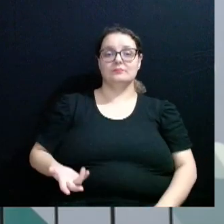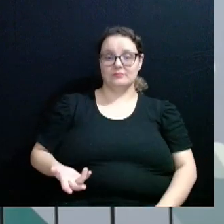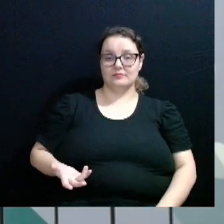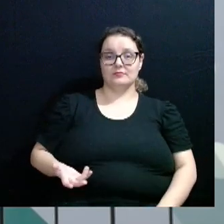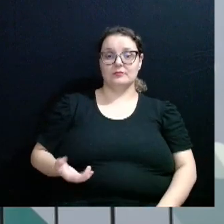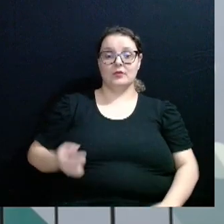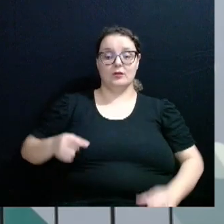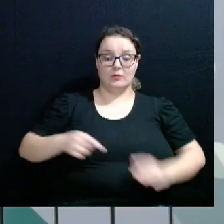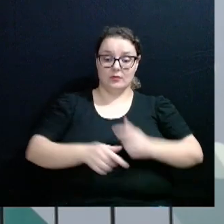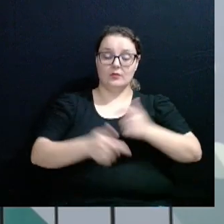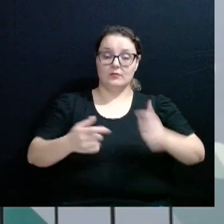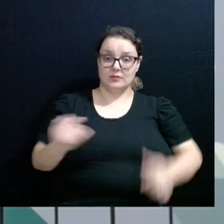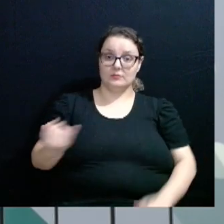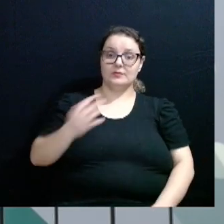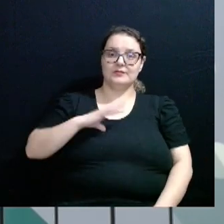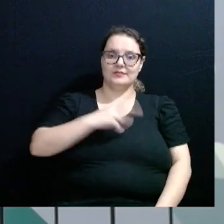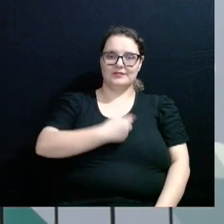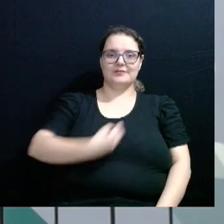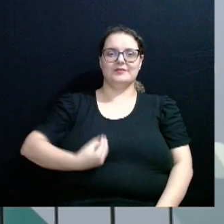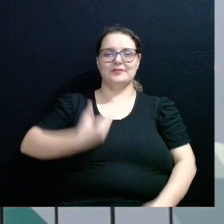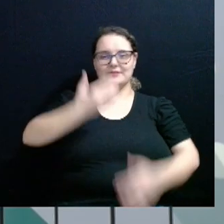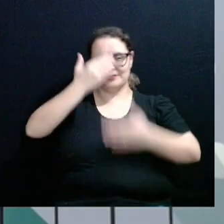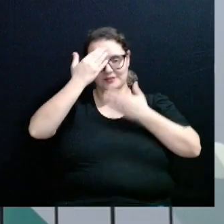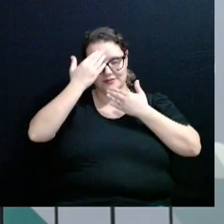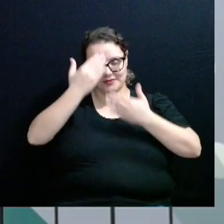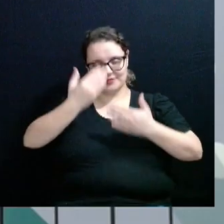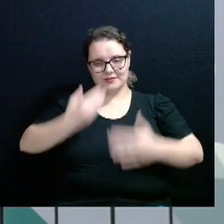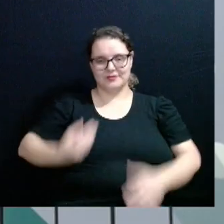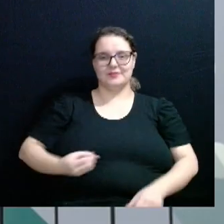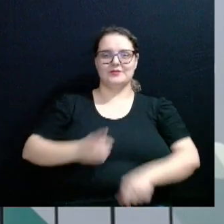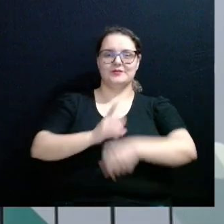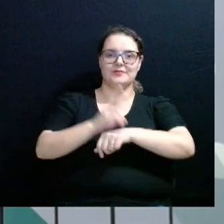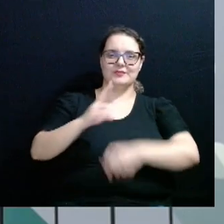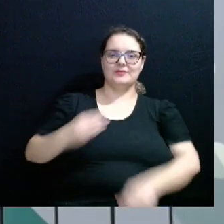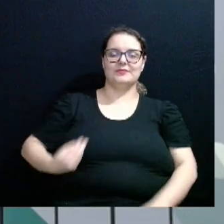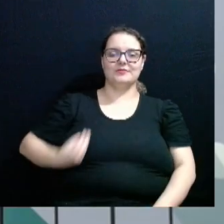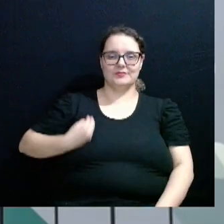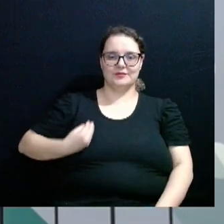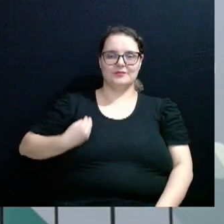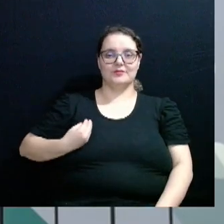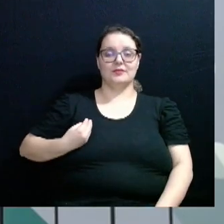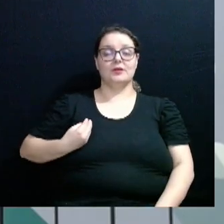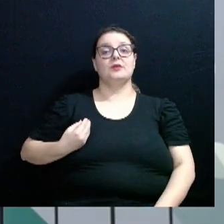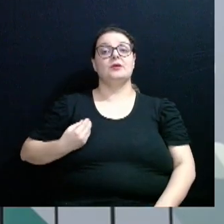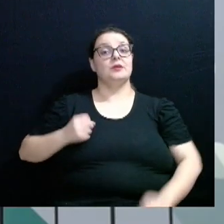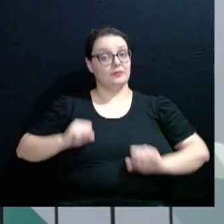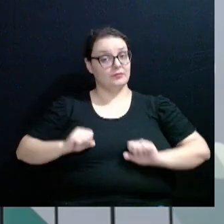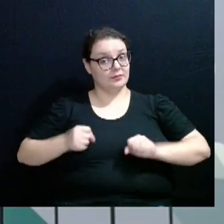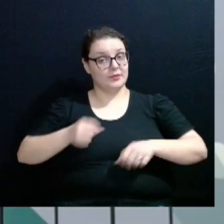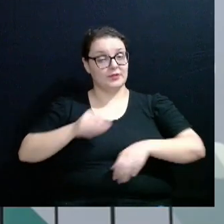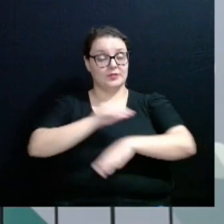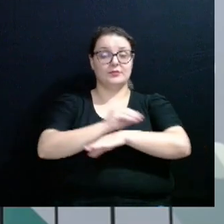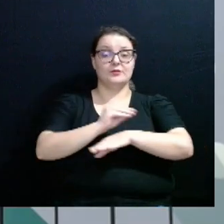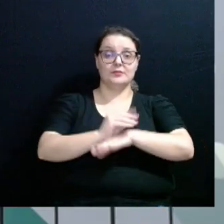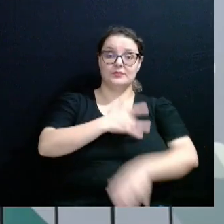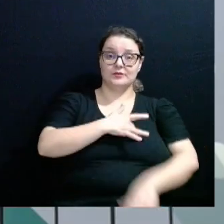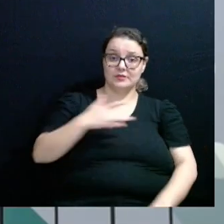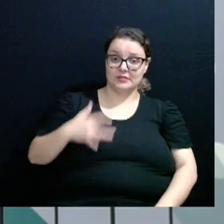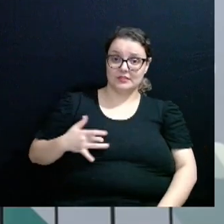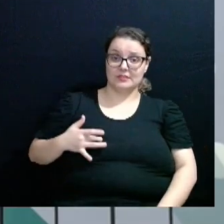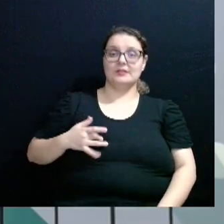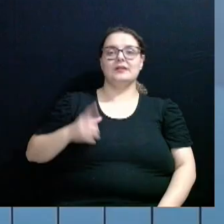vidas. Agradecemos mais uma vez a presença do doutor Fabrício e reforçamos, cuidar da saúde é sempre o